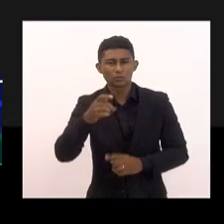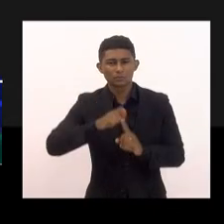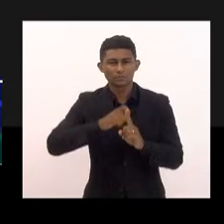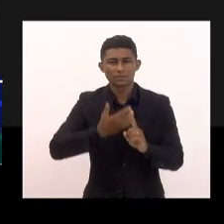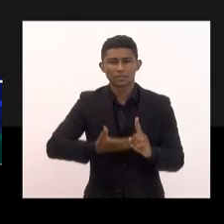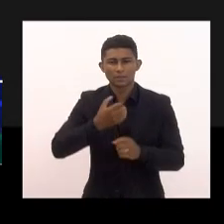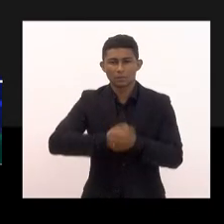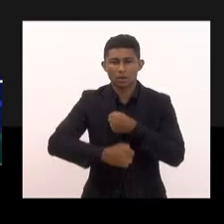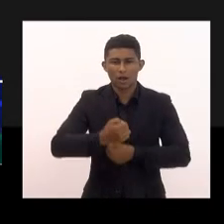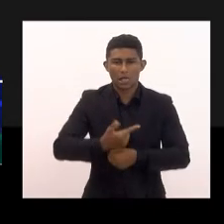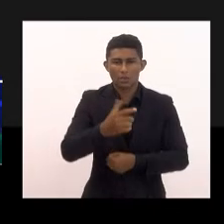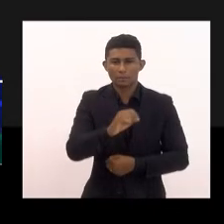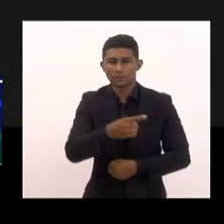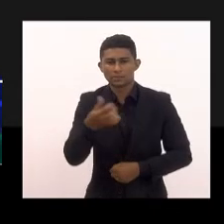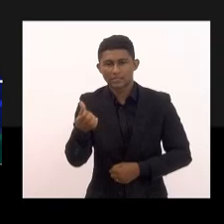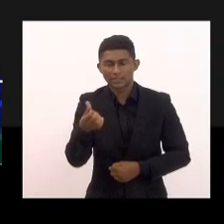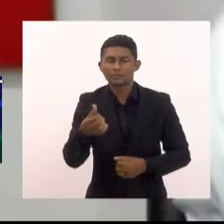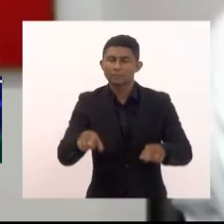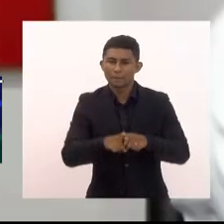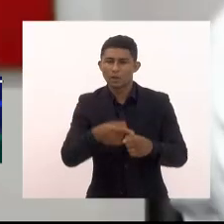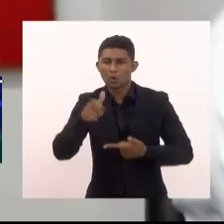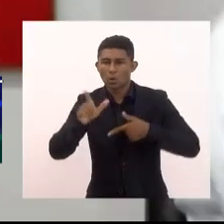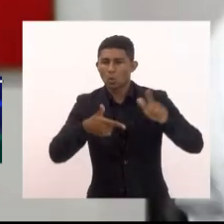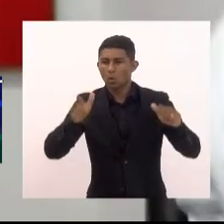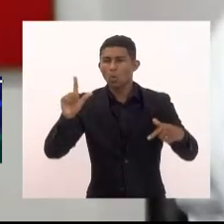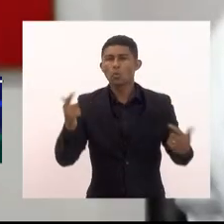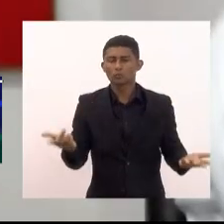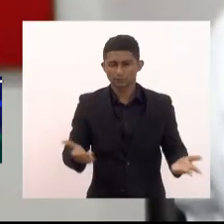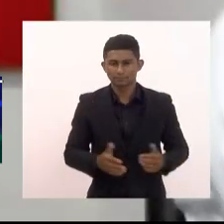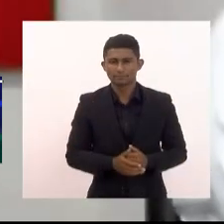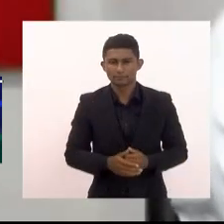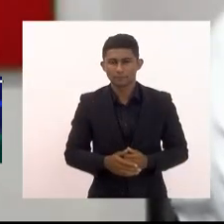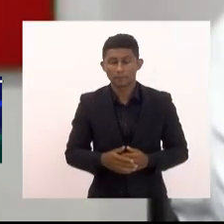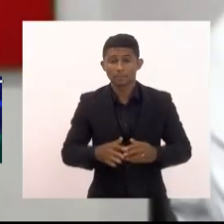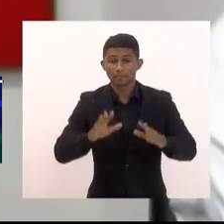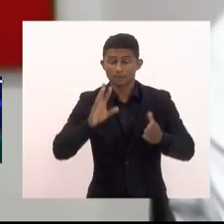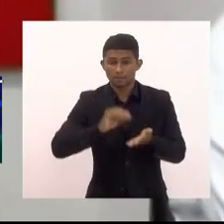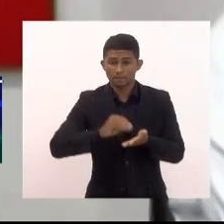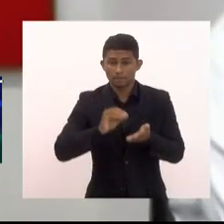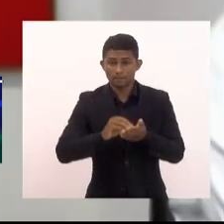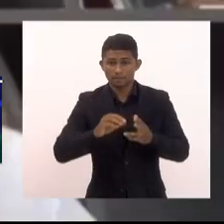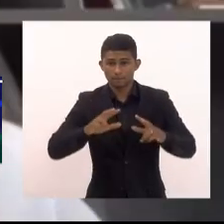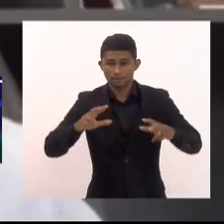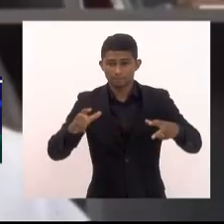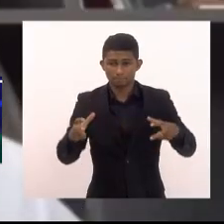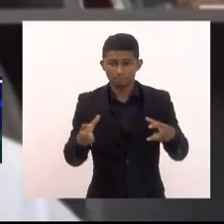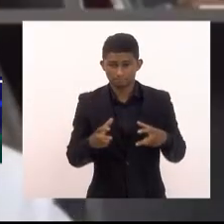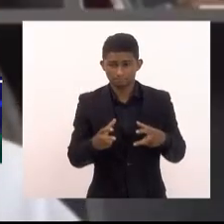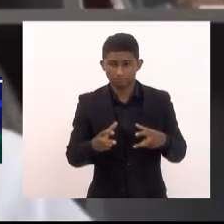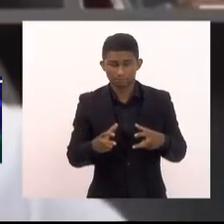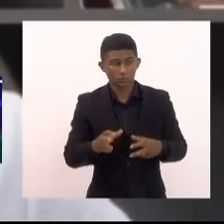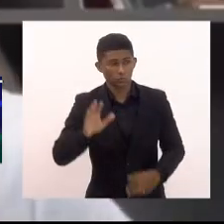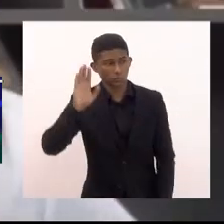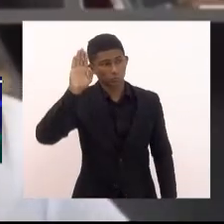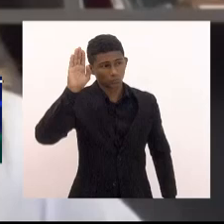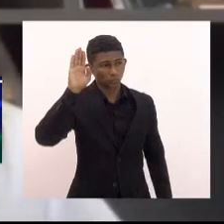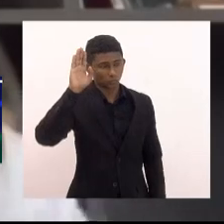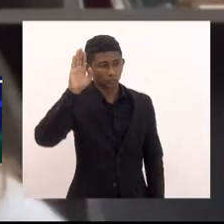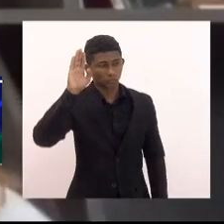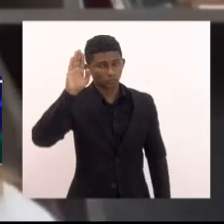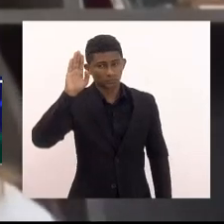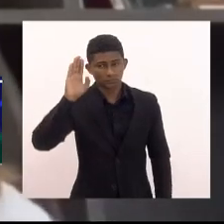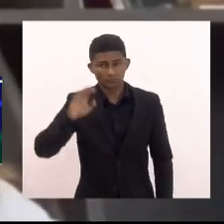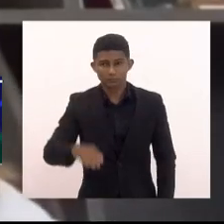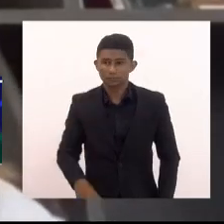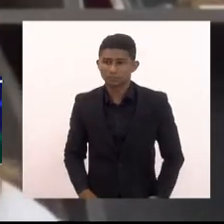dezembro de 2006, e da outras providências. Pareceres da Comissão de Constituição. Questão de ordem, tá, presidente? Por